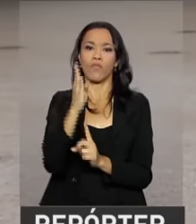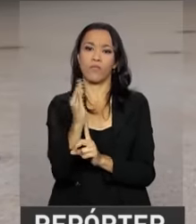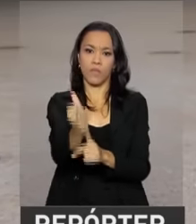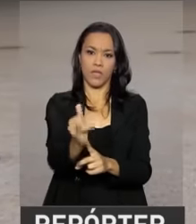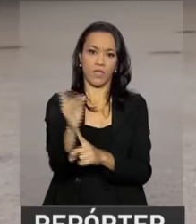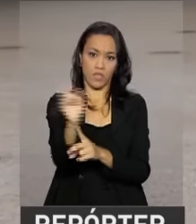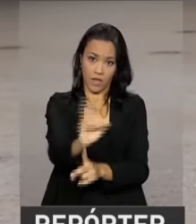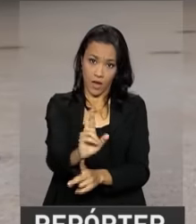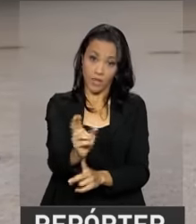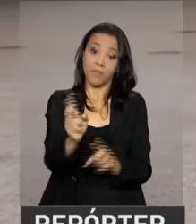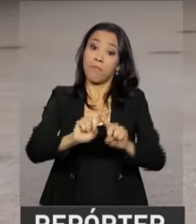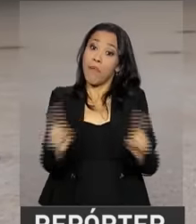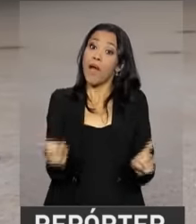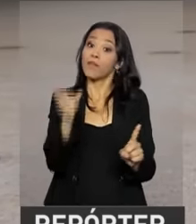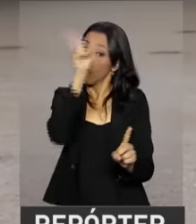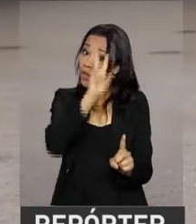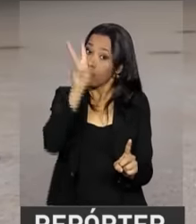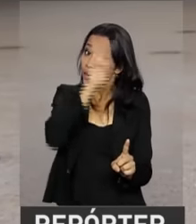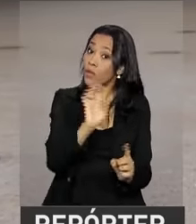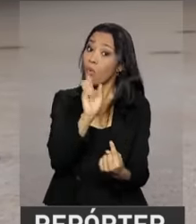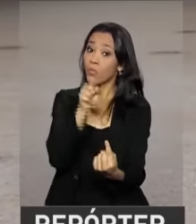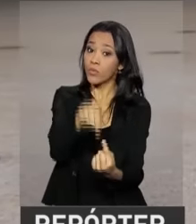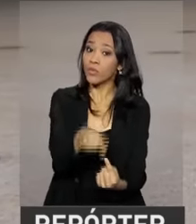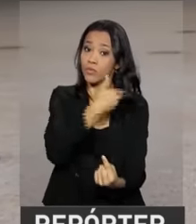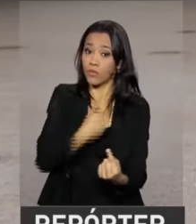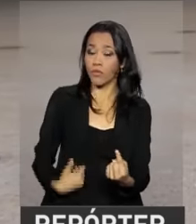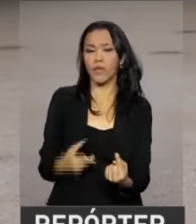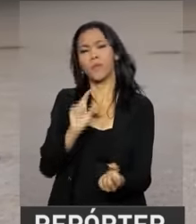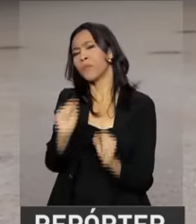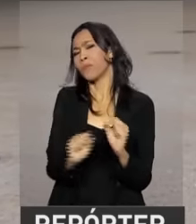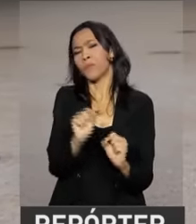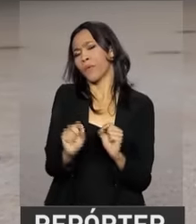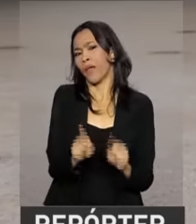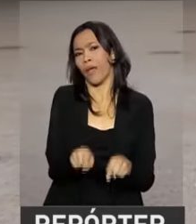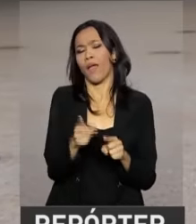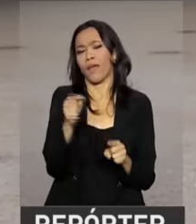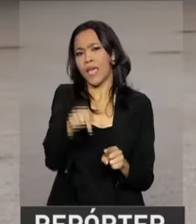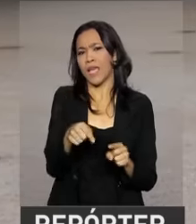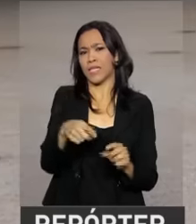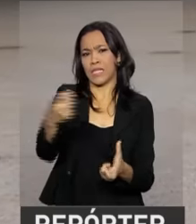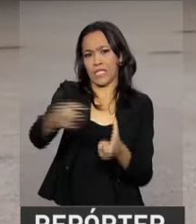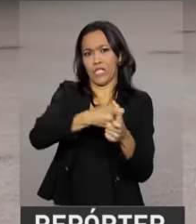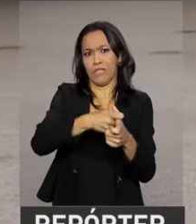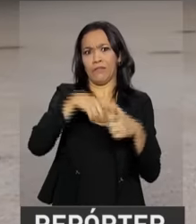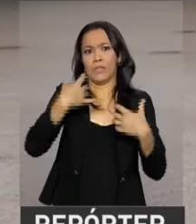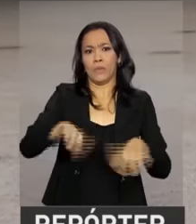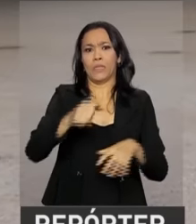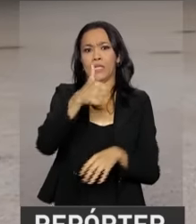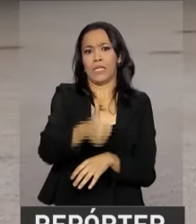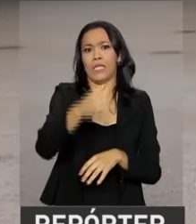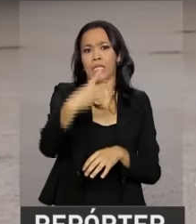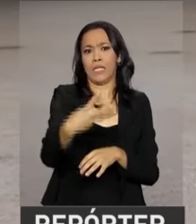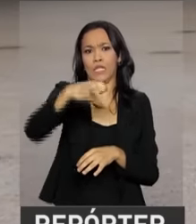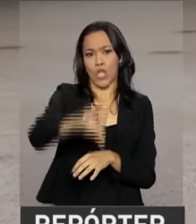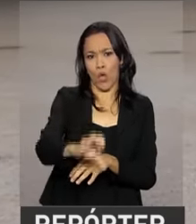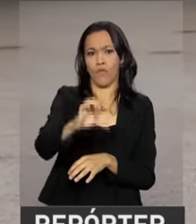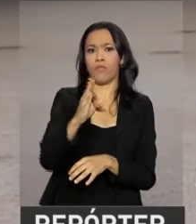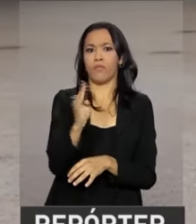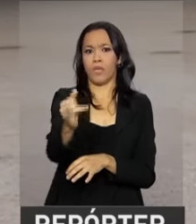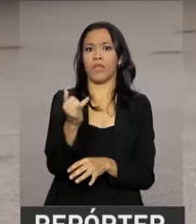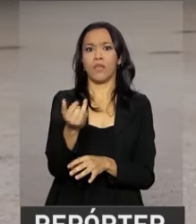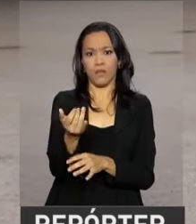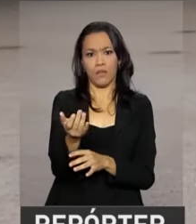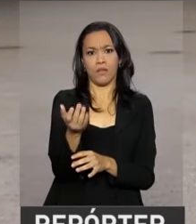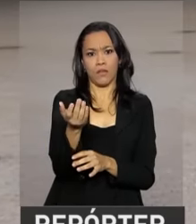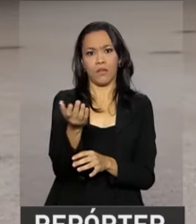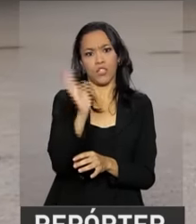R$139 bilhões. Mas só lembrando, Renata, que o objetivo do governo é fazer com que esse déficit de R$139 bilhões que foi previsto